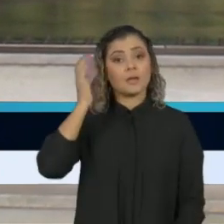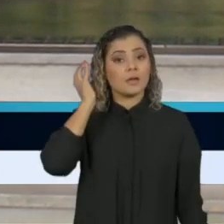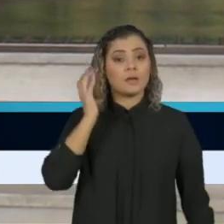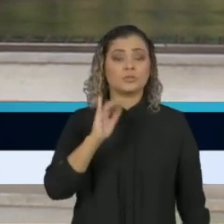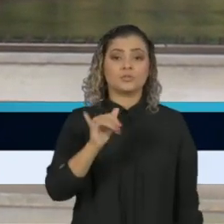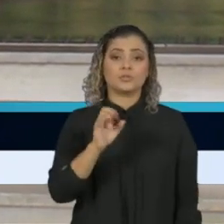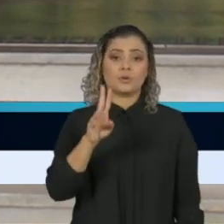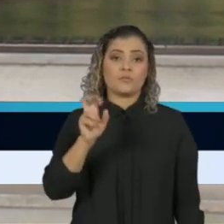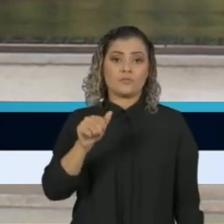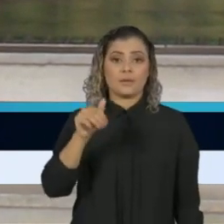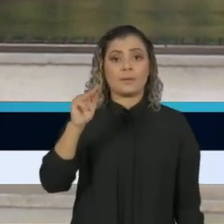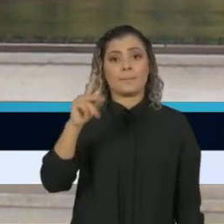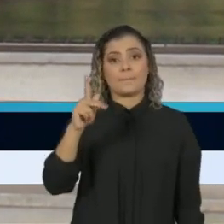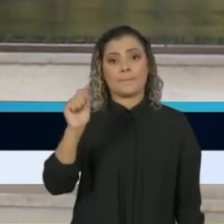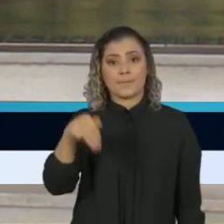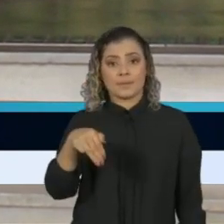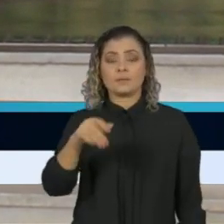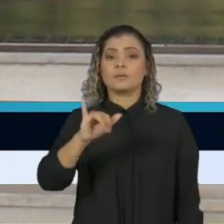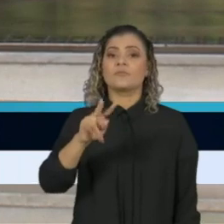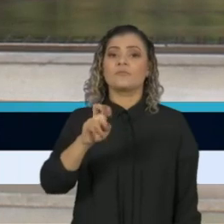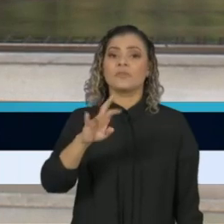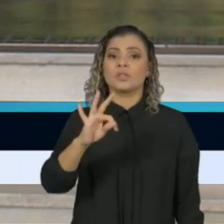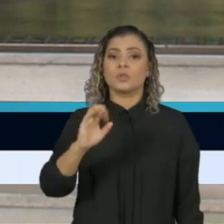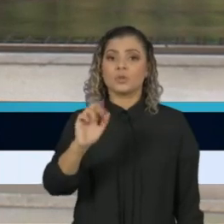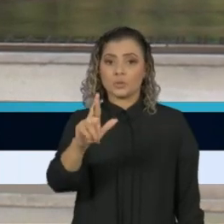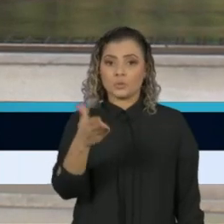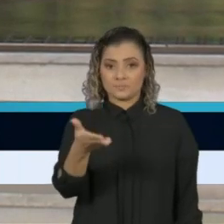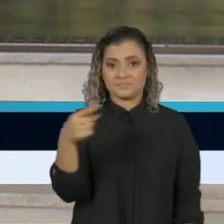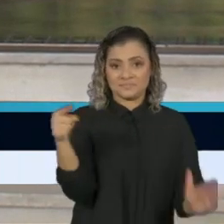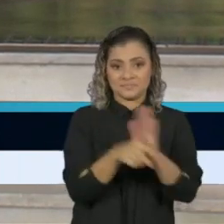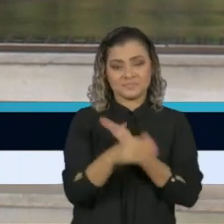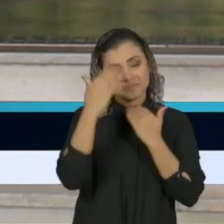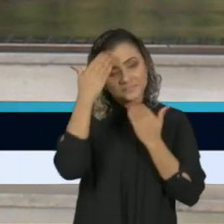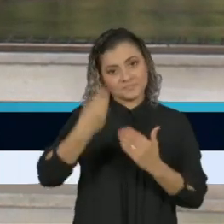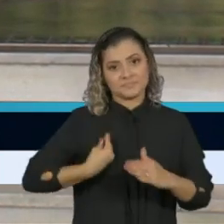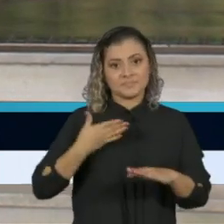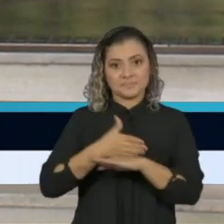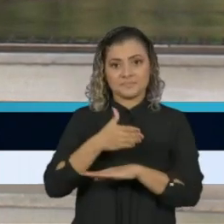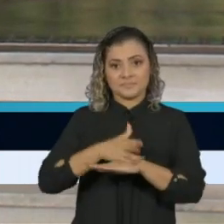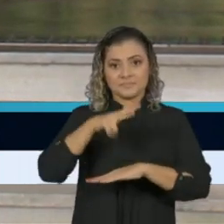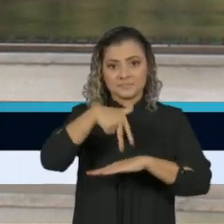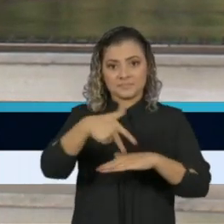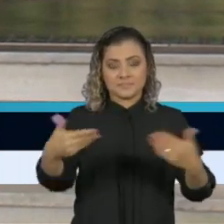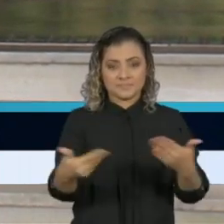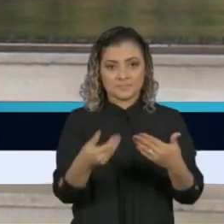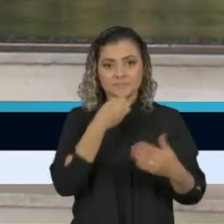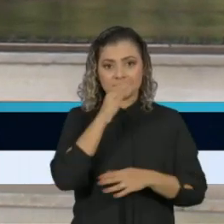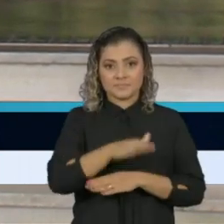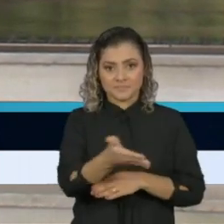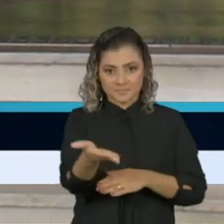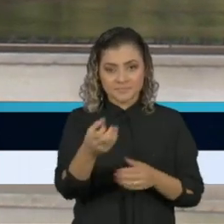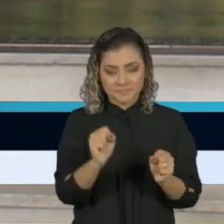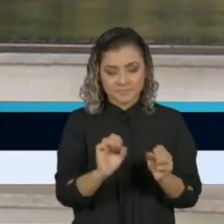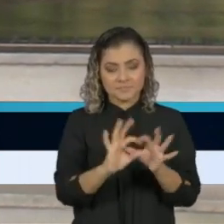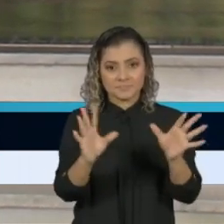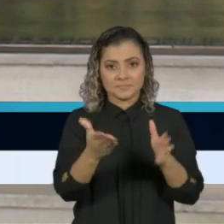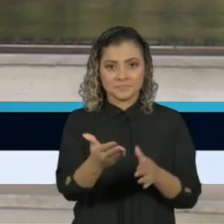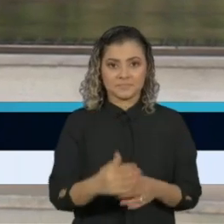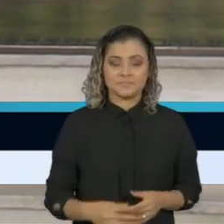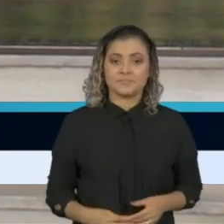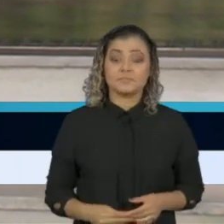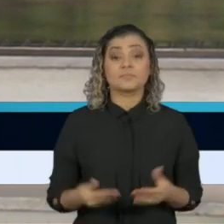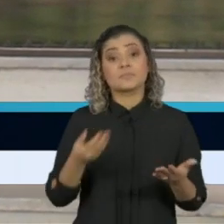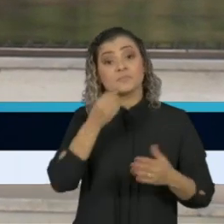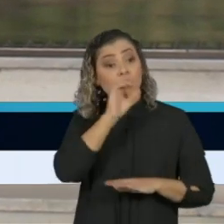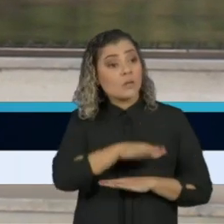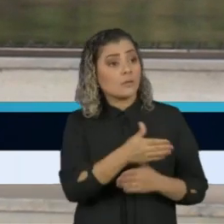Pan, jornalista Vitor Moraes. Vitor, obrigado mais uma vez pela sua presença conosco. Boa tarde, sua pergunta, por favor. Boa tarde, governador.